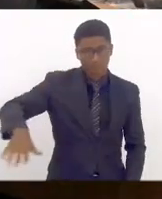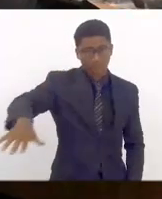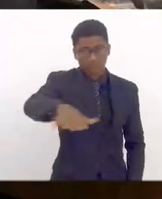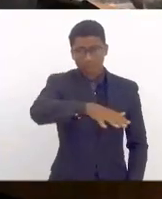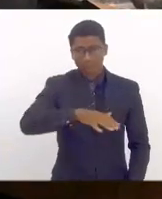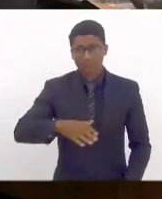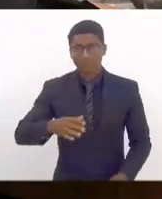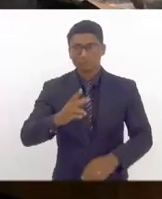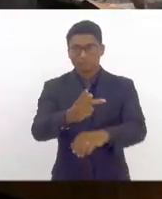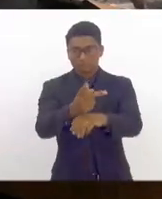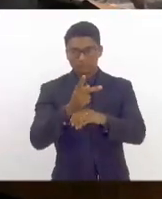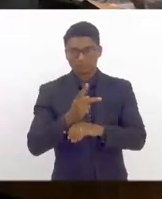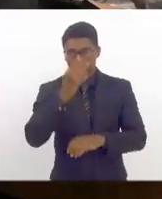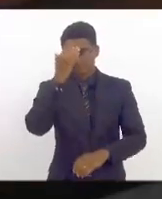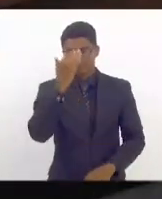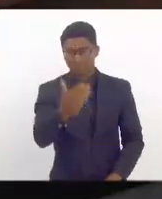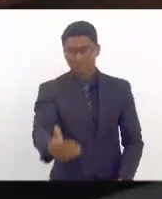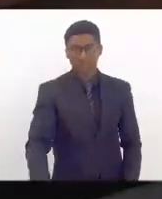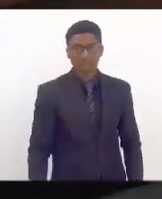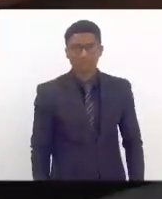que vão receber o prêmio